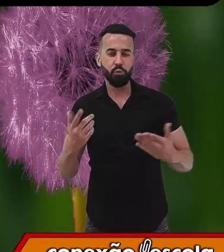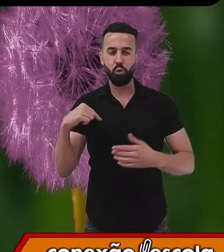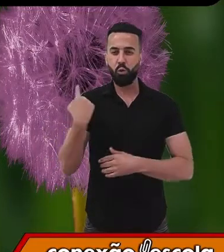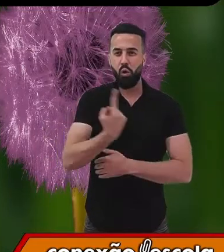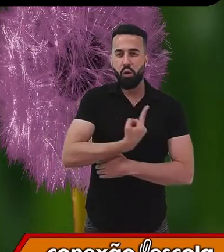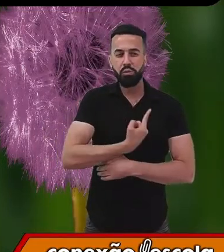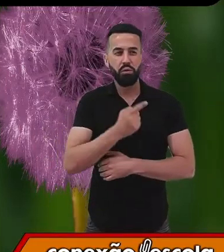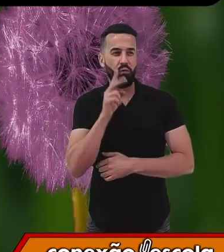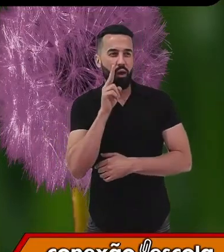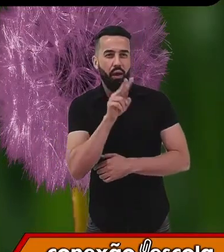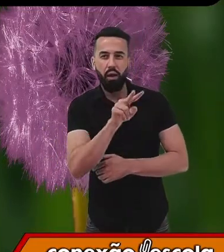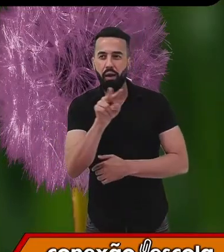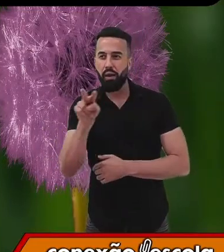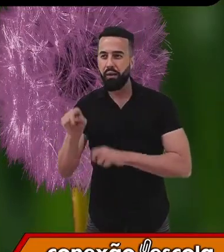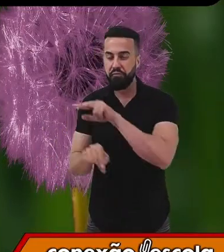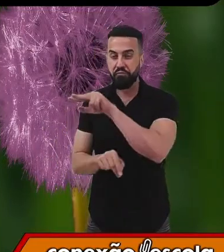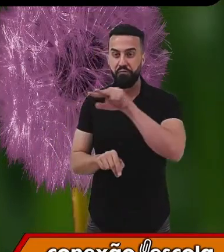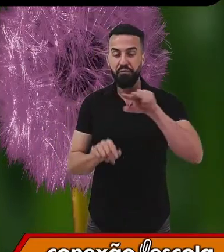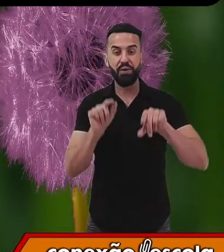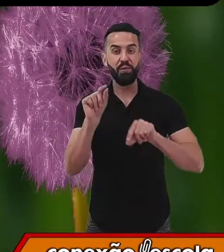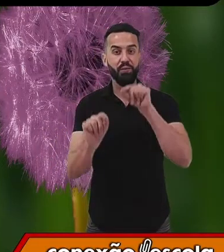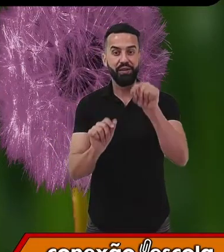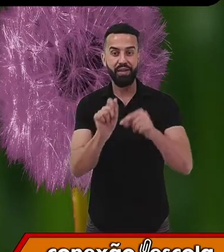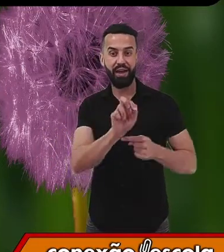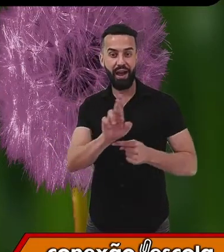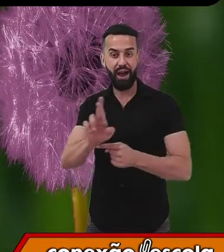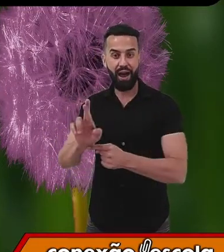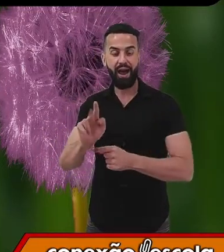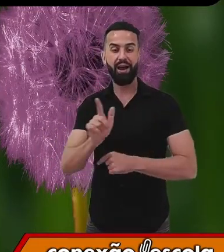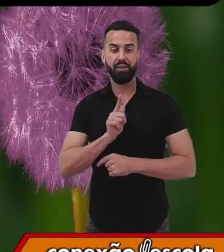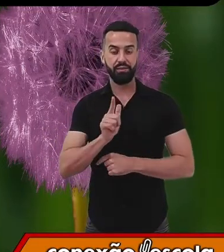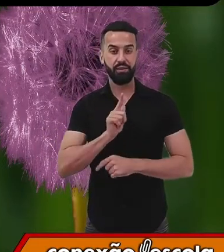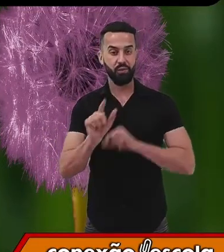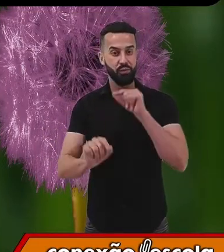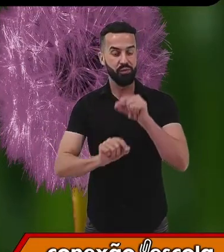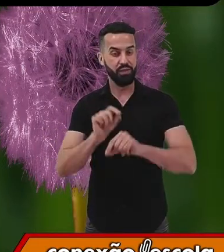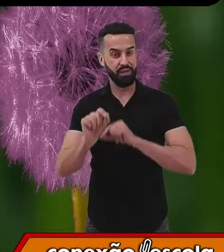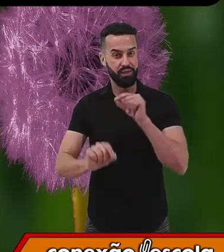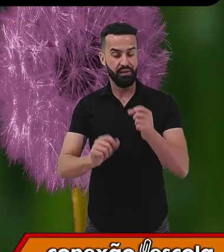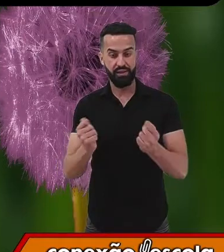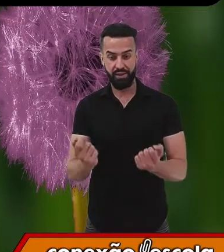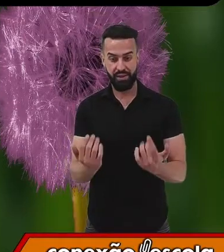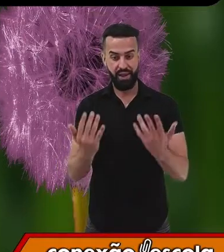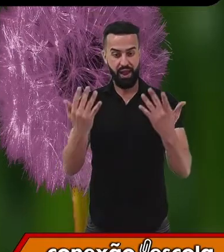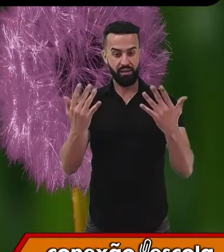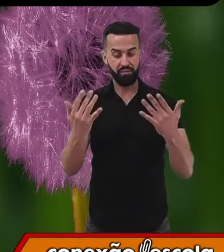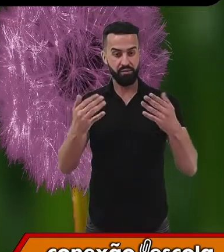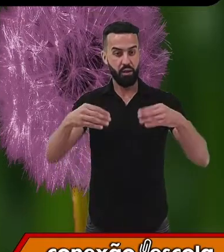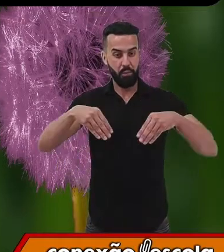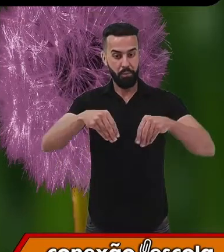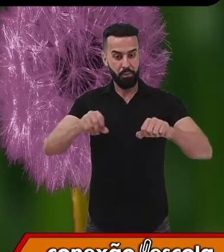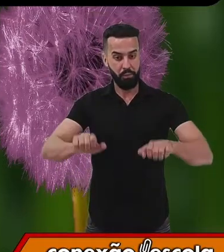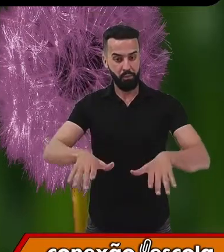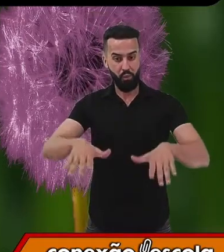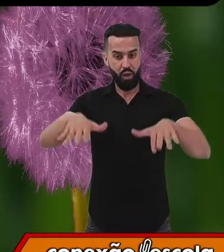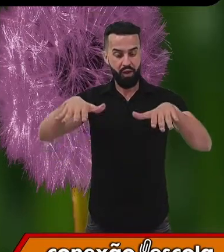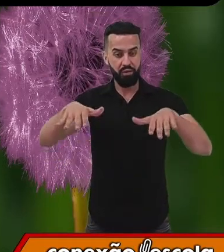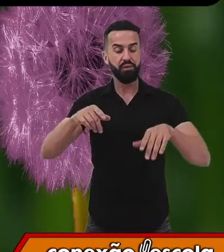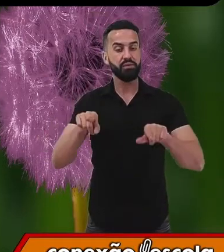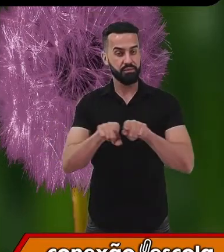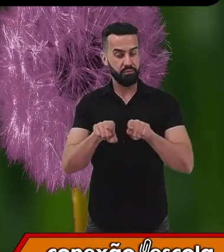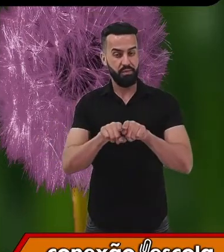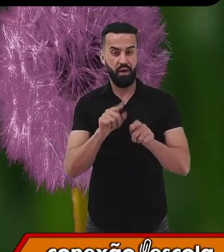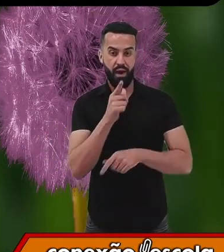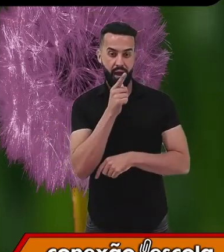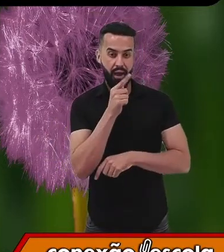ao observarmos o ar, ele é composto por substâncias como gases, poeira e água no estado